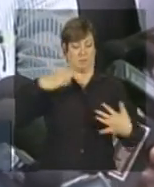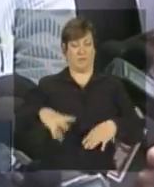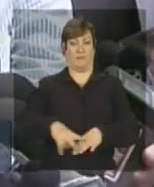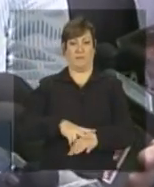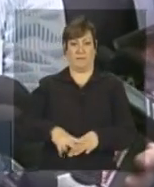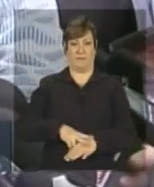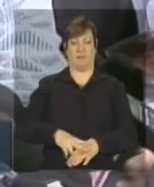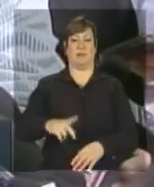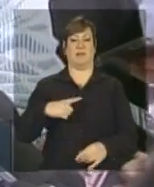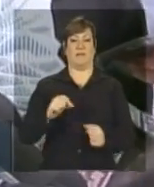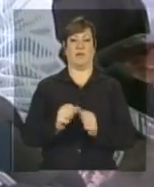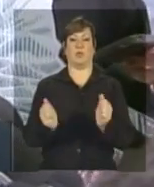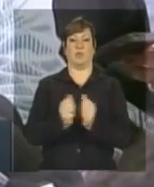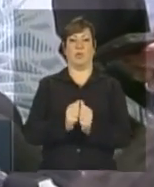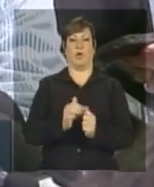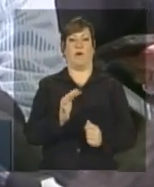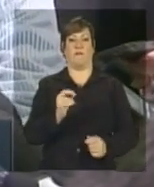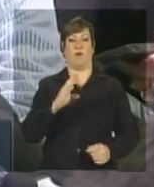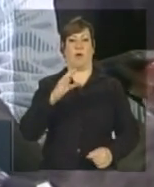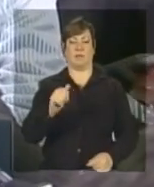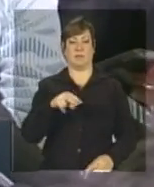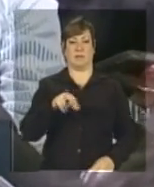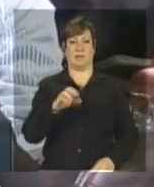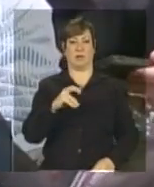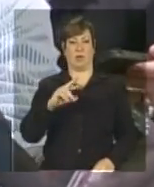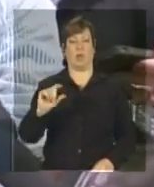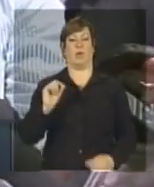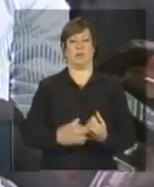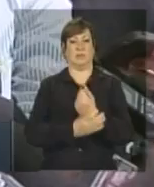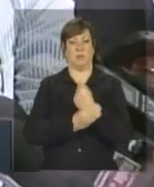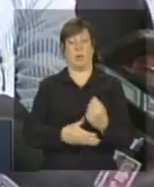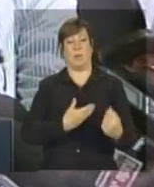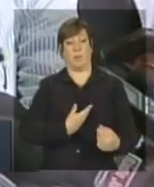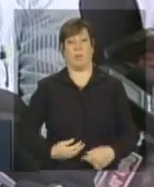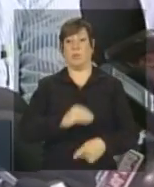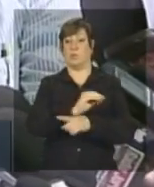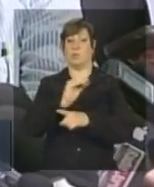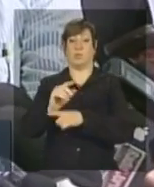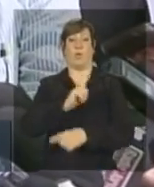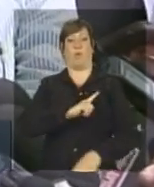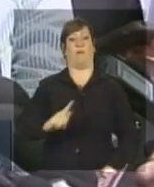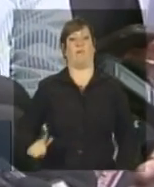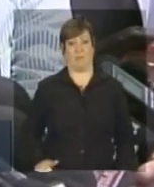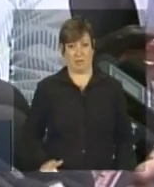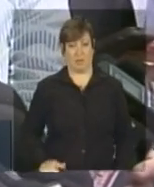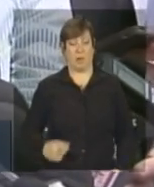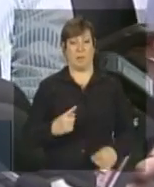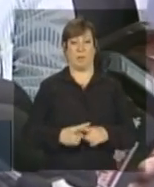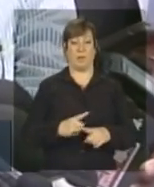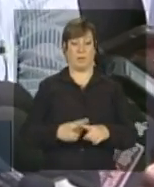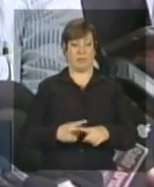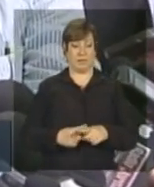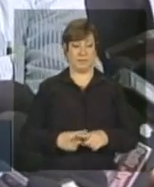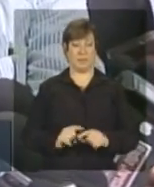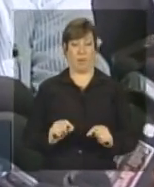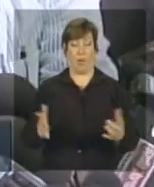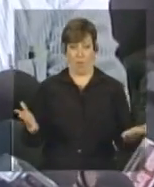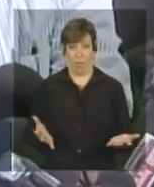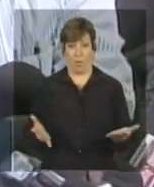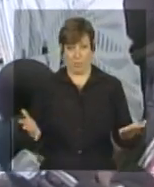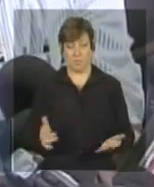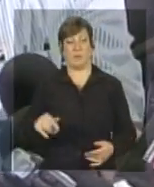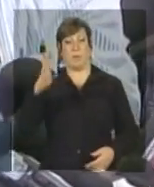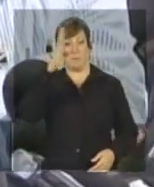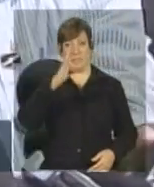fazer juntamente com a Força Nacional de Segurança Pública para dar suporte aos governadores. Porque hoje